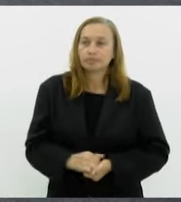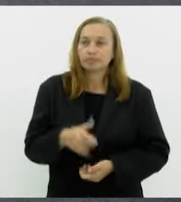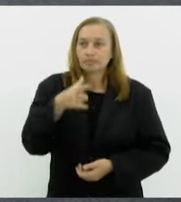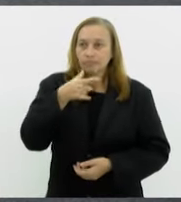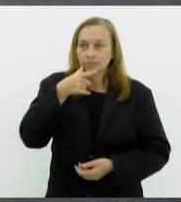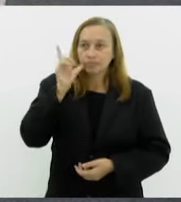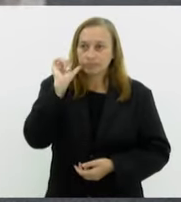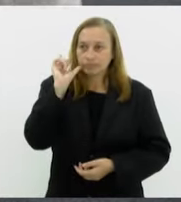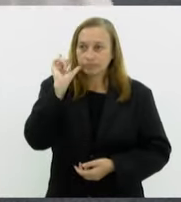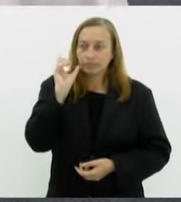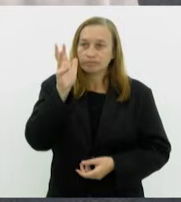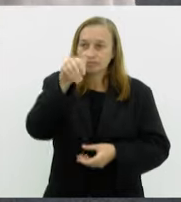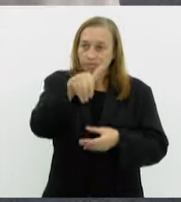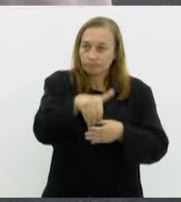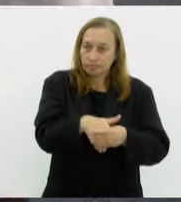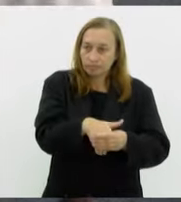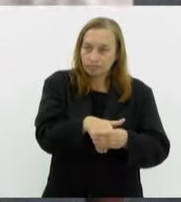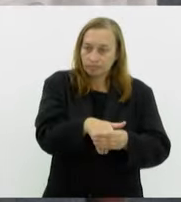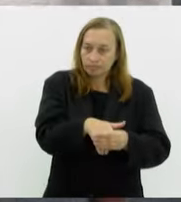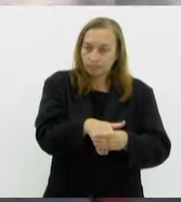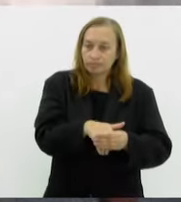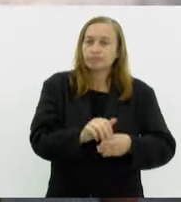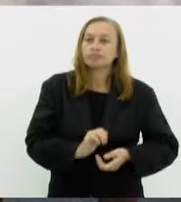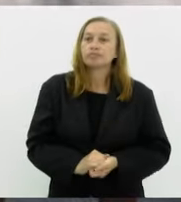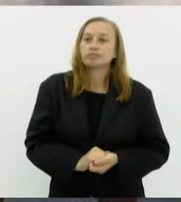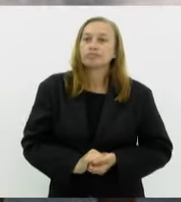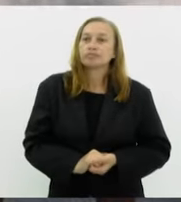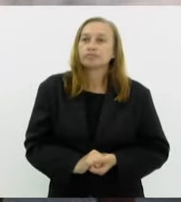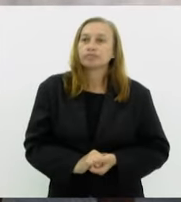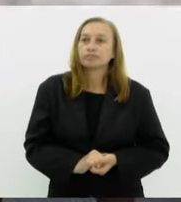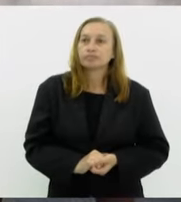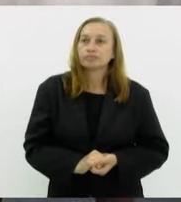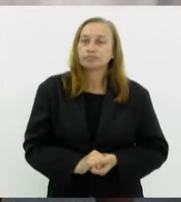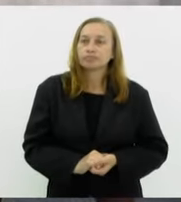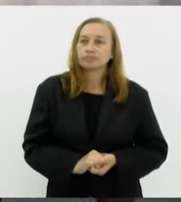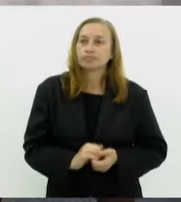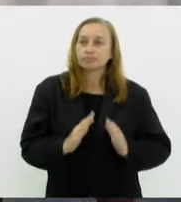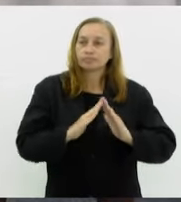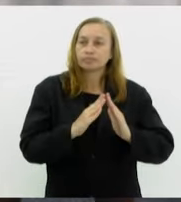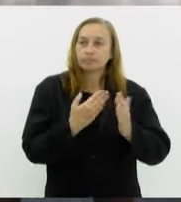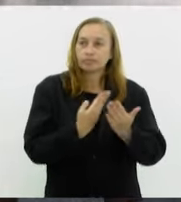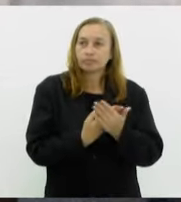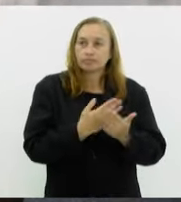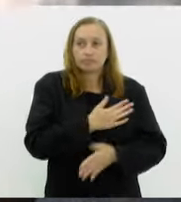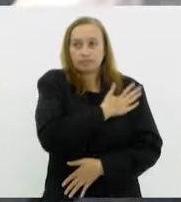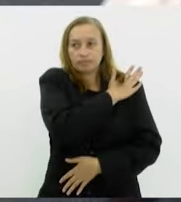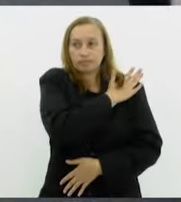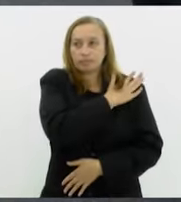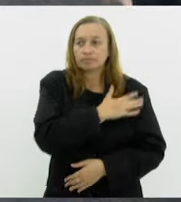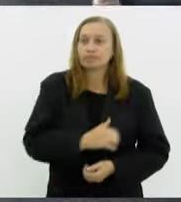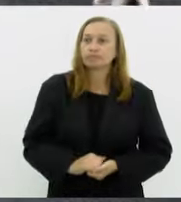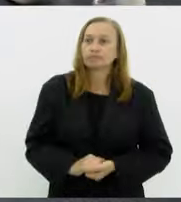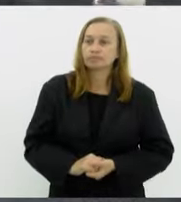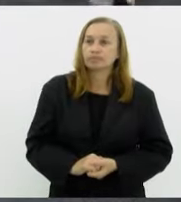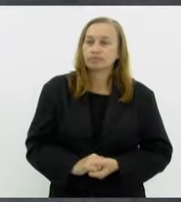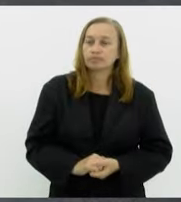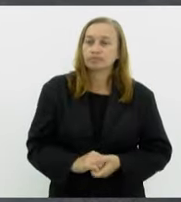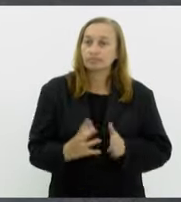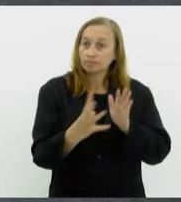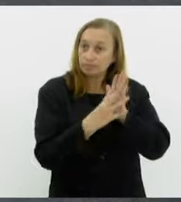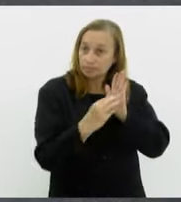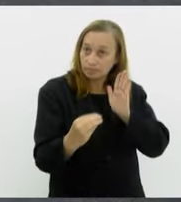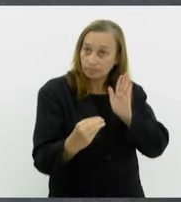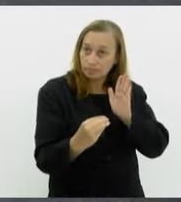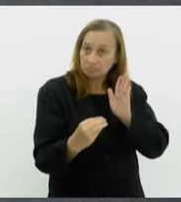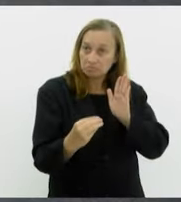por conta da votação do estabelecimento de escolas cívico-militares e um modelo que,